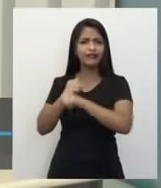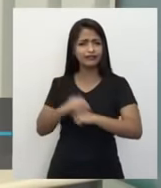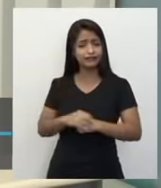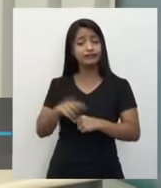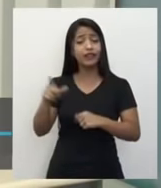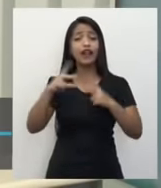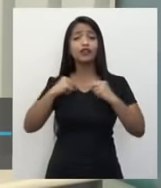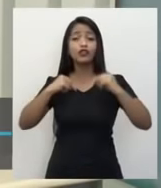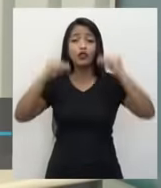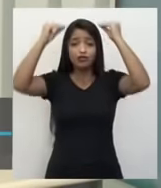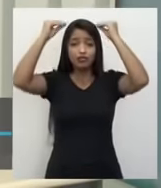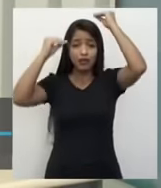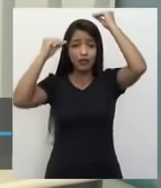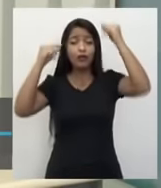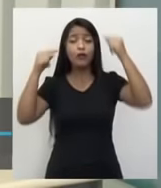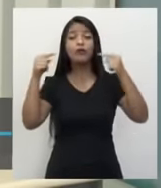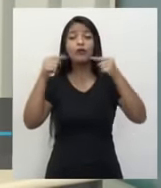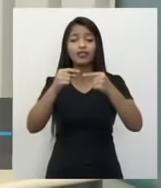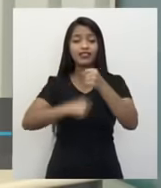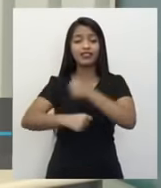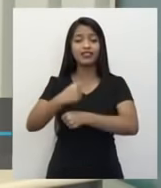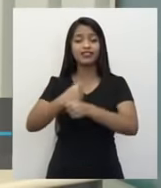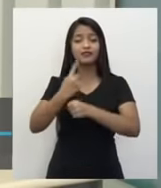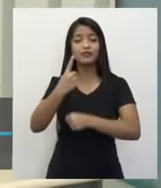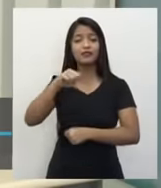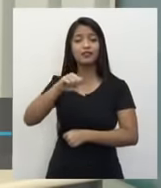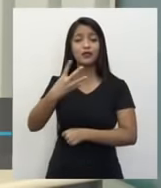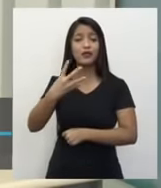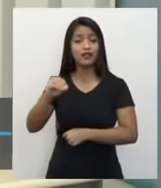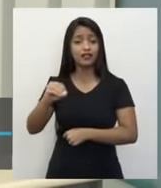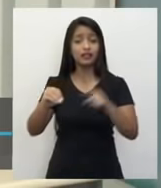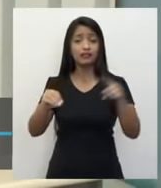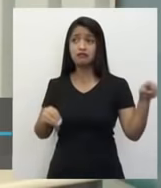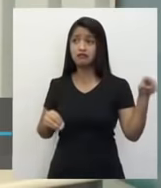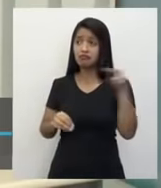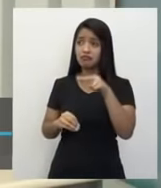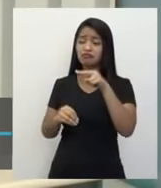40, ele estava transmitindo uma mensagem, a mensagem que você